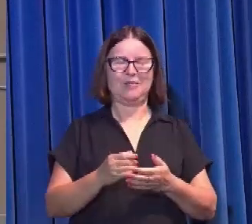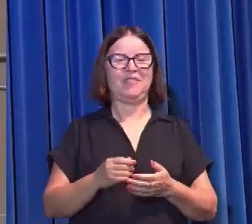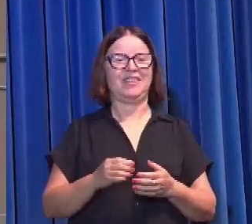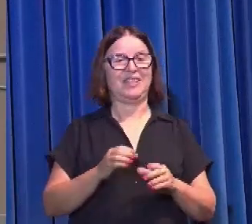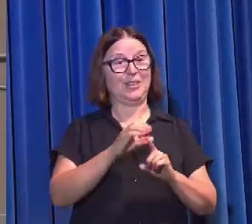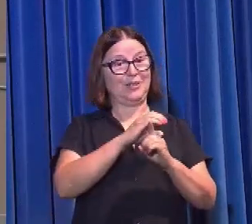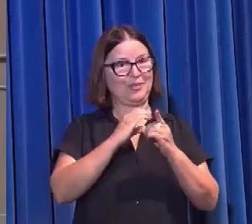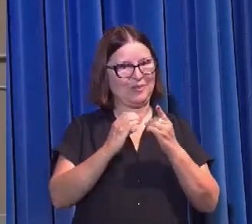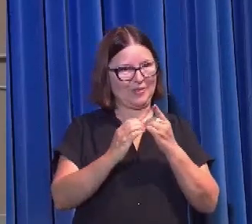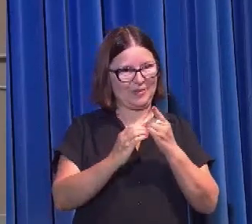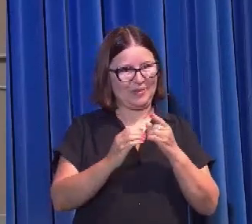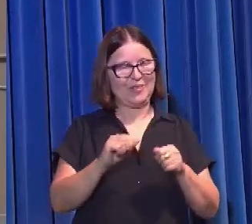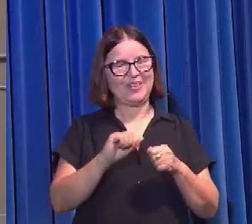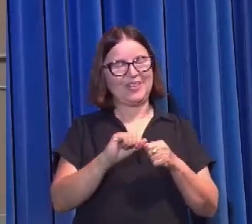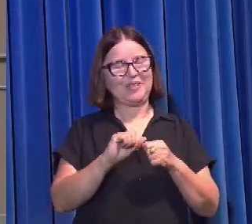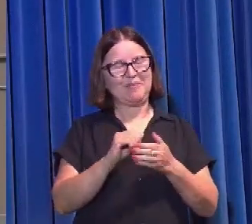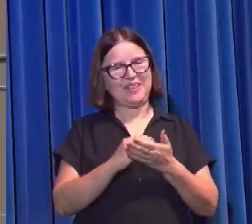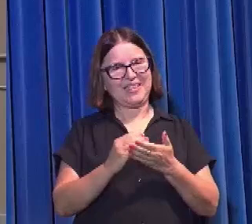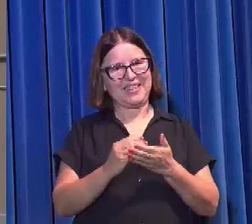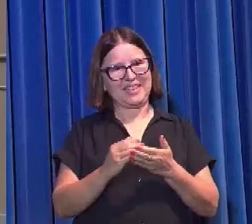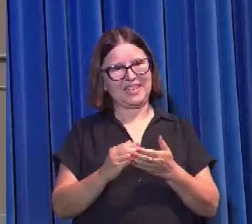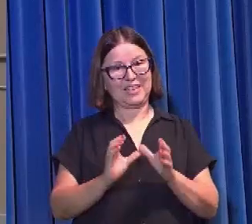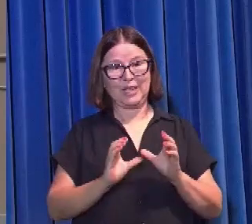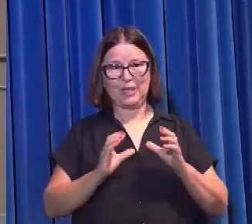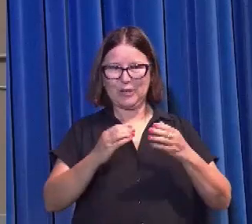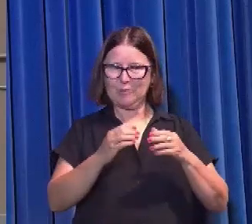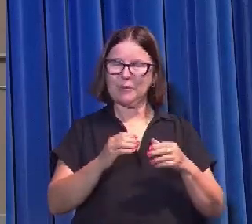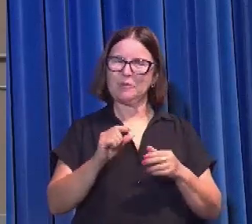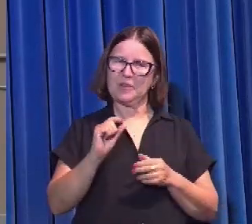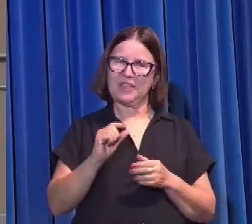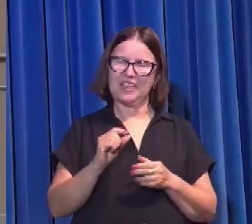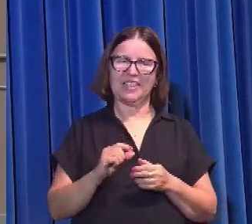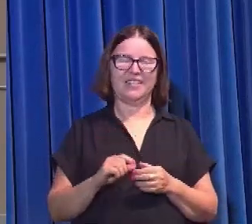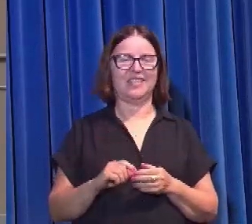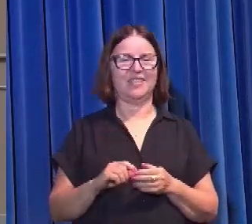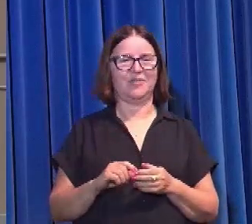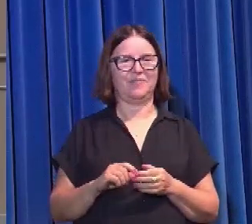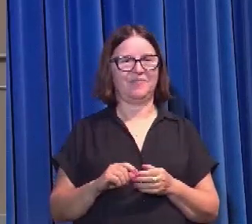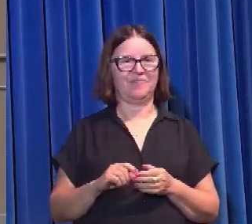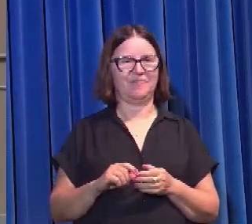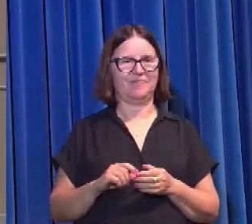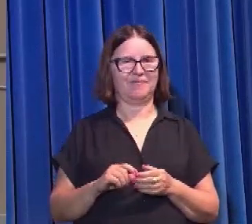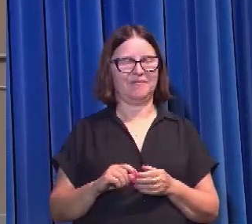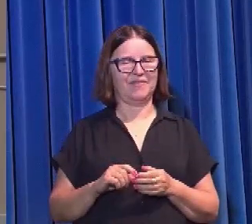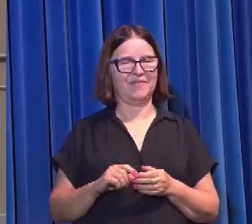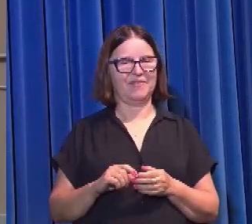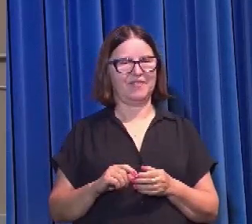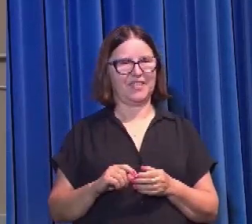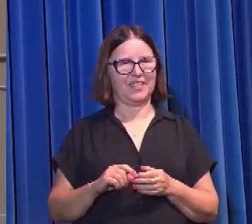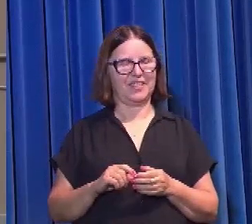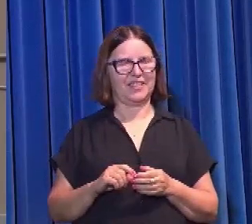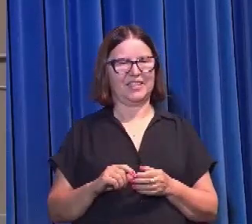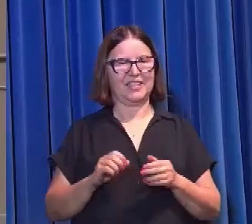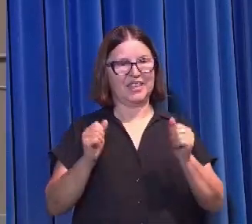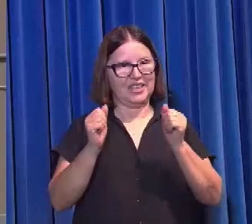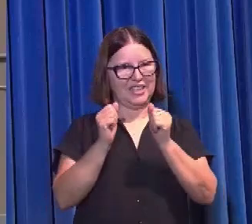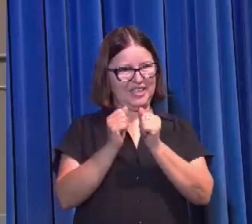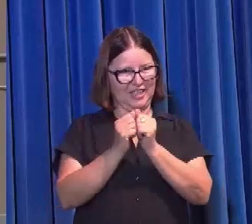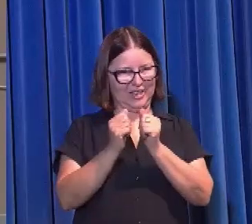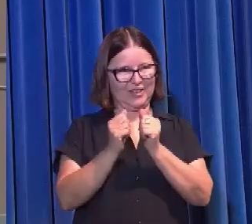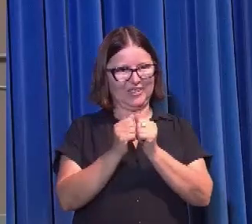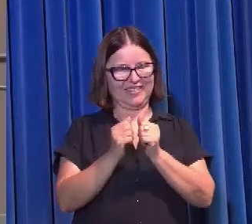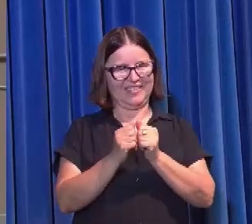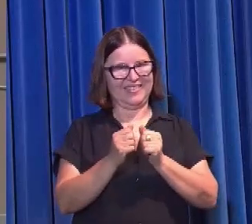Participe de pequenos grupos. E tenha uma vida social com os irmãos da igreja. Um churrasquinho final de semana, tenha convívio com